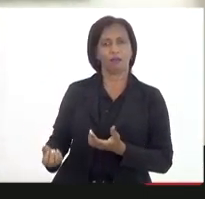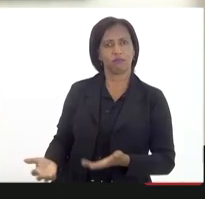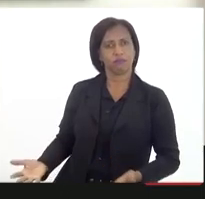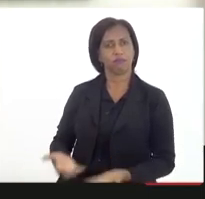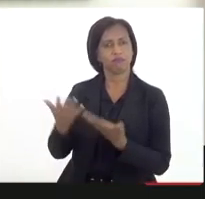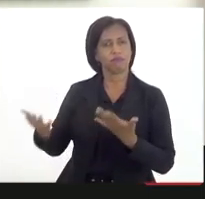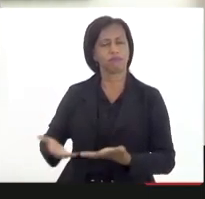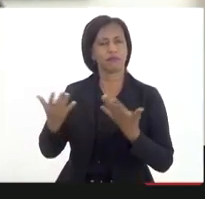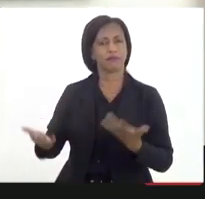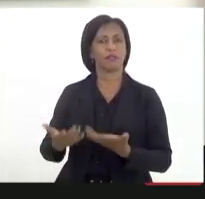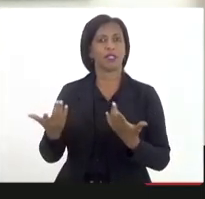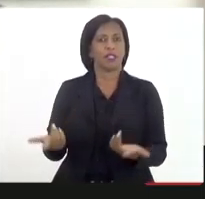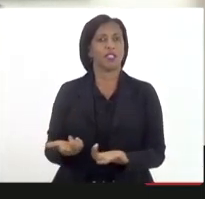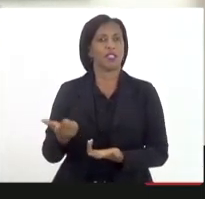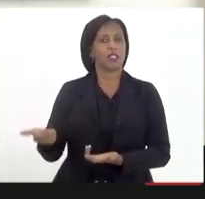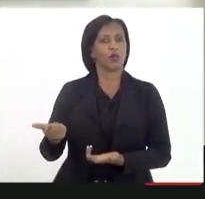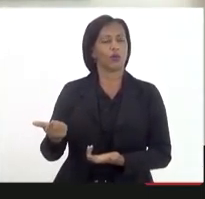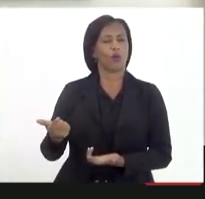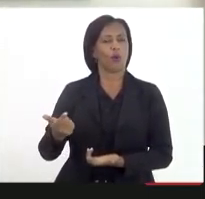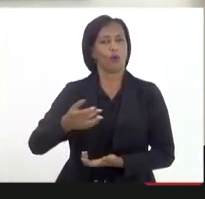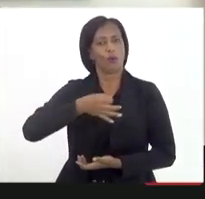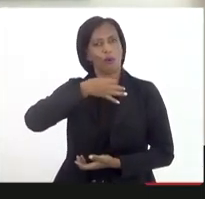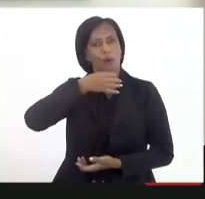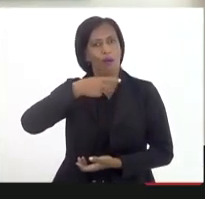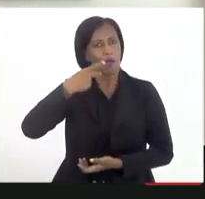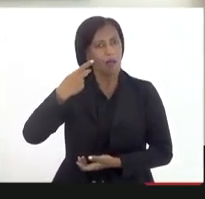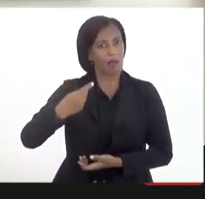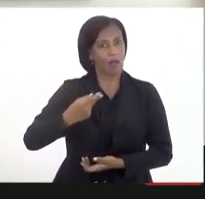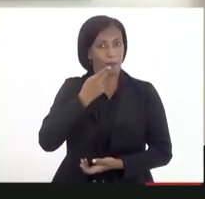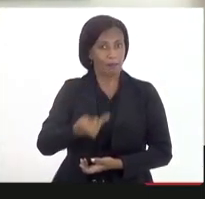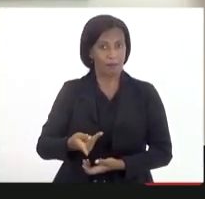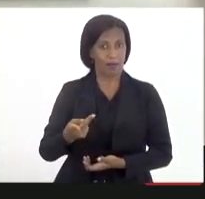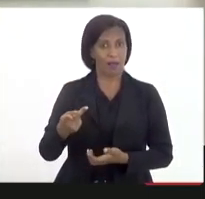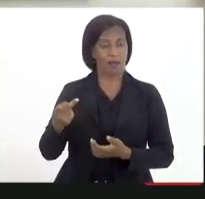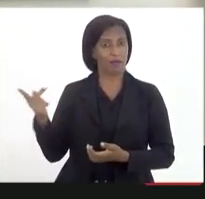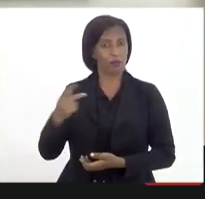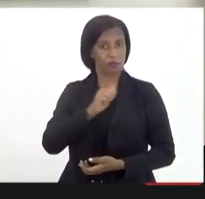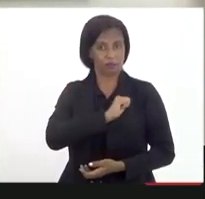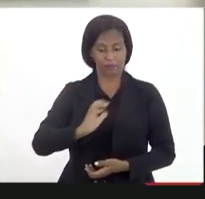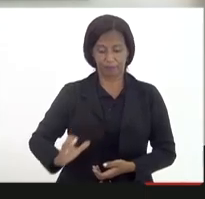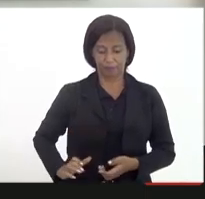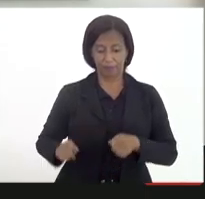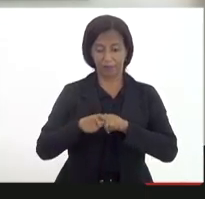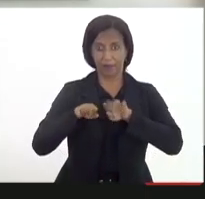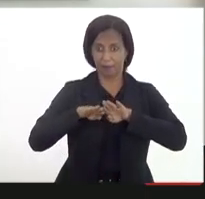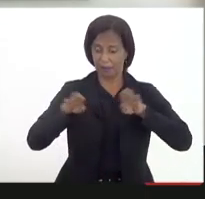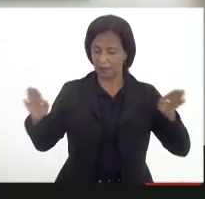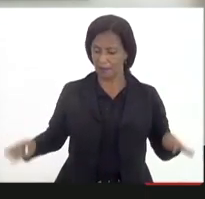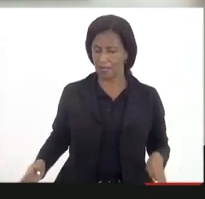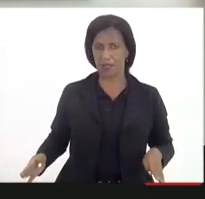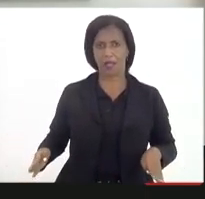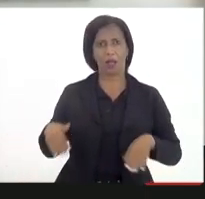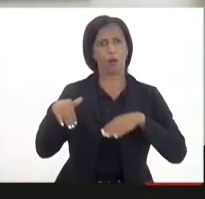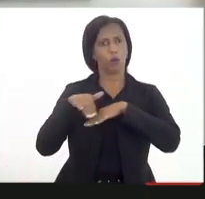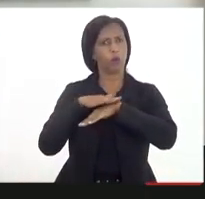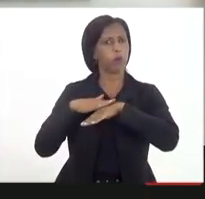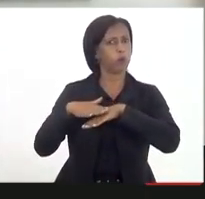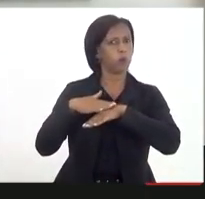e com a outorga do presidente André Ceciliano e da mesa diretora da Assembleia Legislativa esse assunto foi